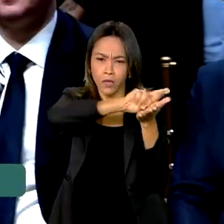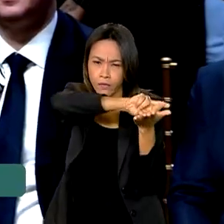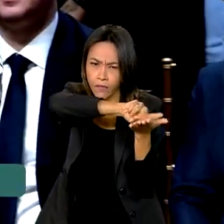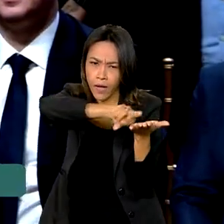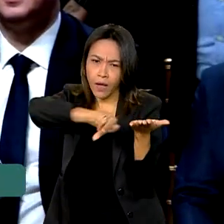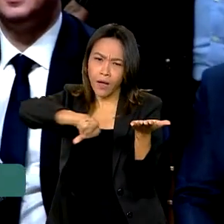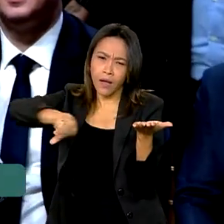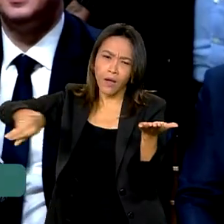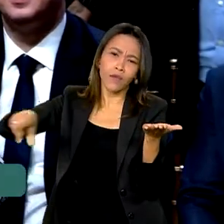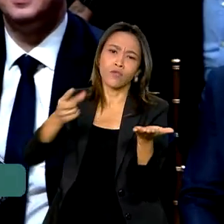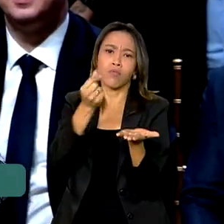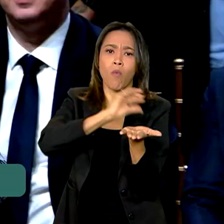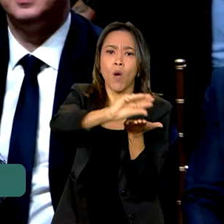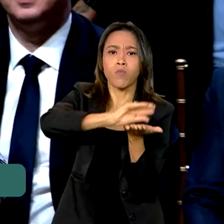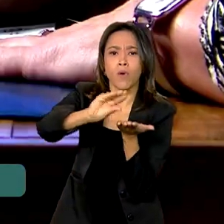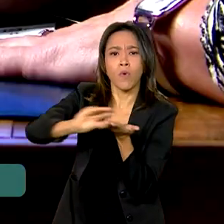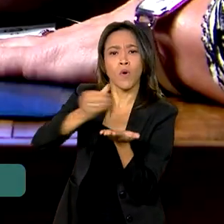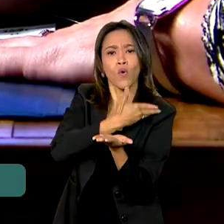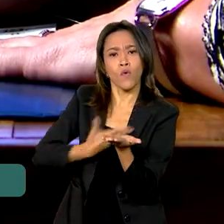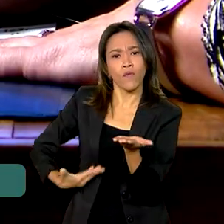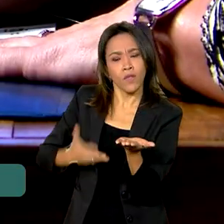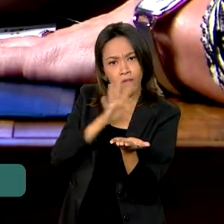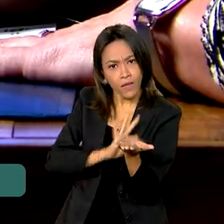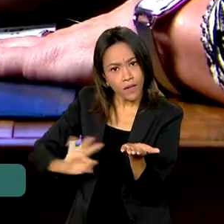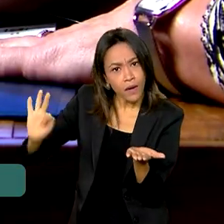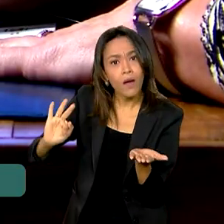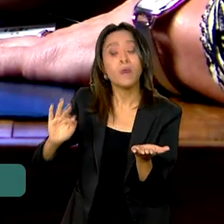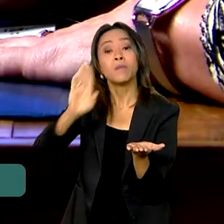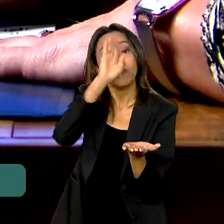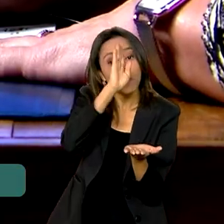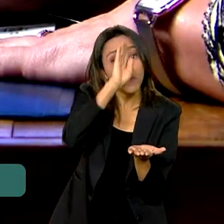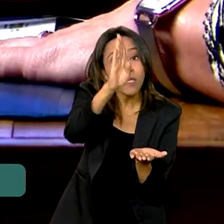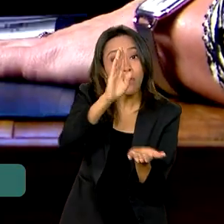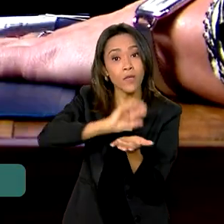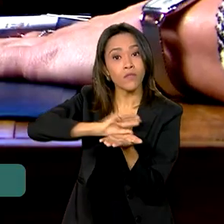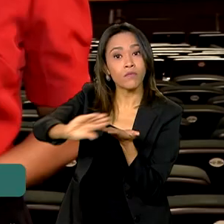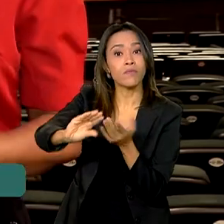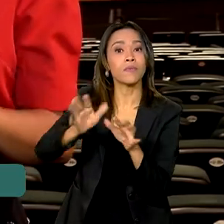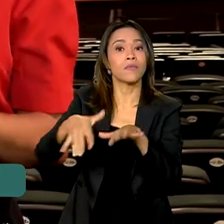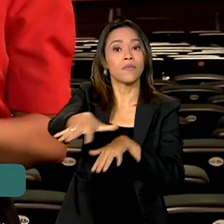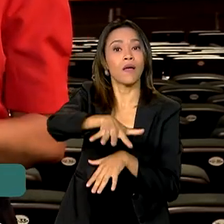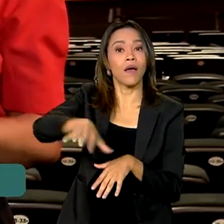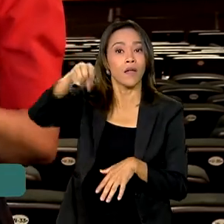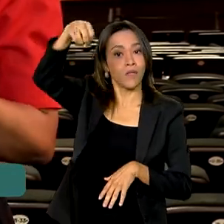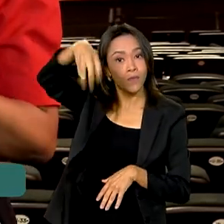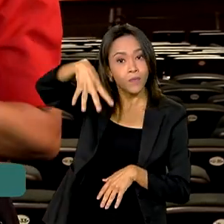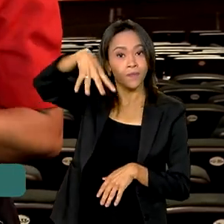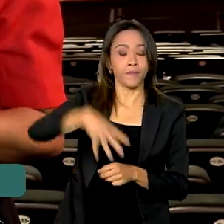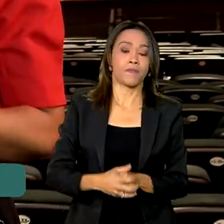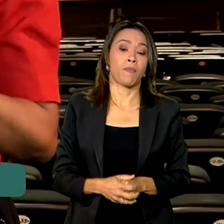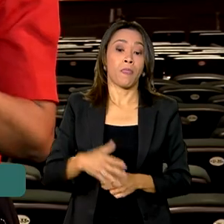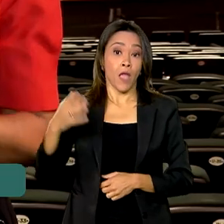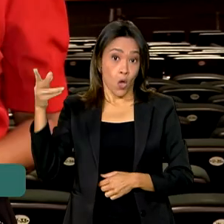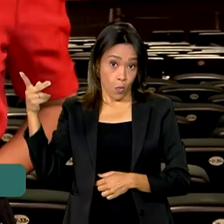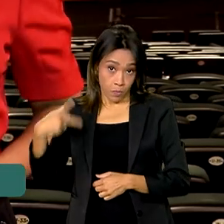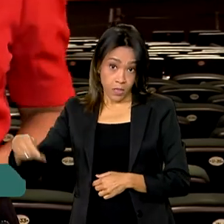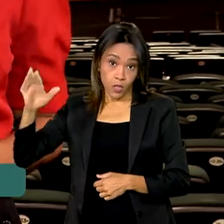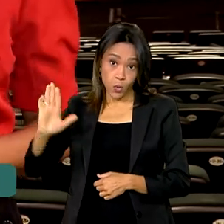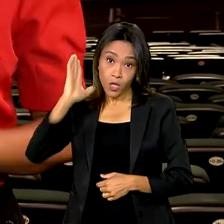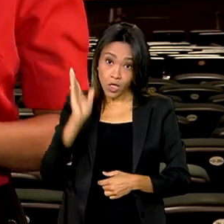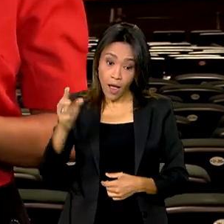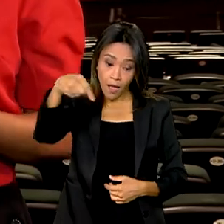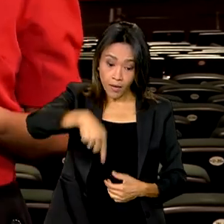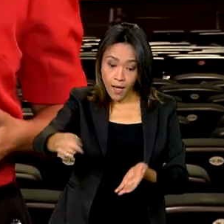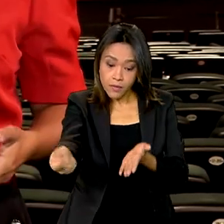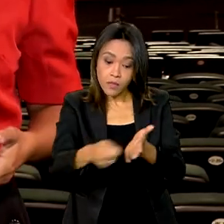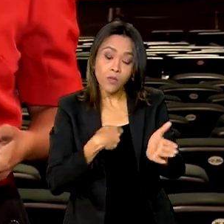federais que será destinado a várias áreas, inclusive energia. Lula assinou aqui o decreto do